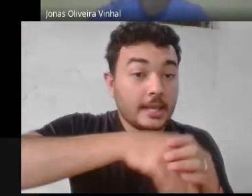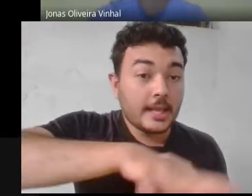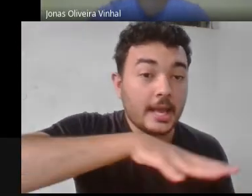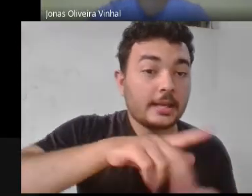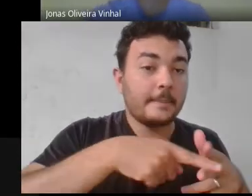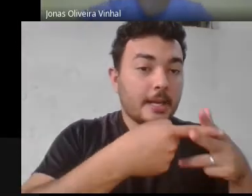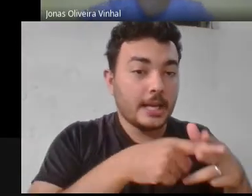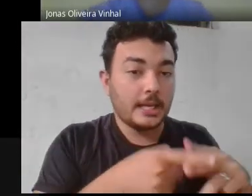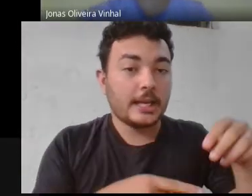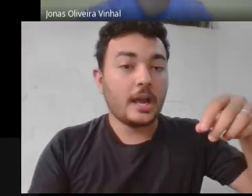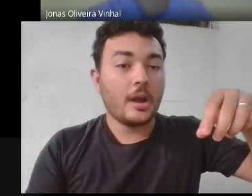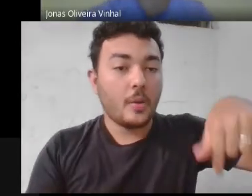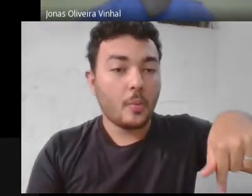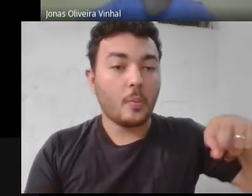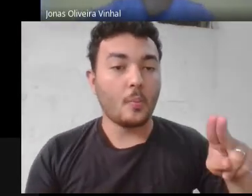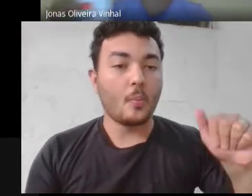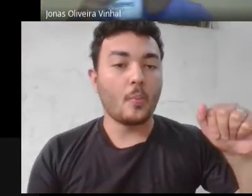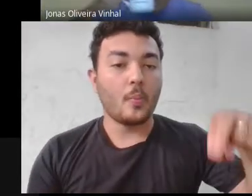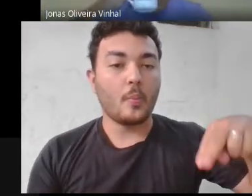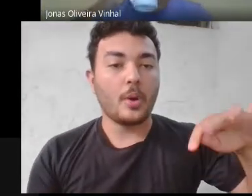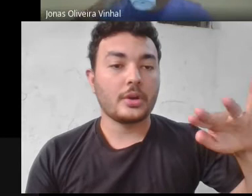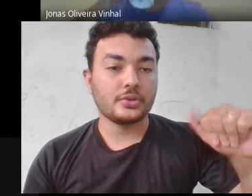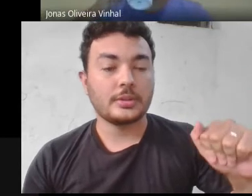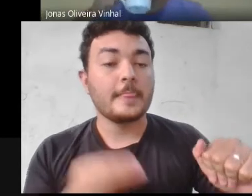quântica, tentou explicar, né,